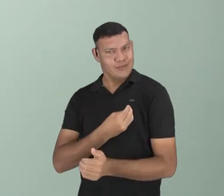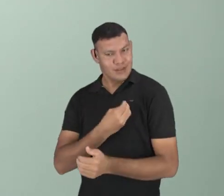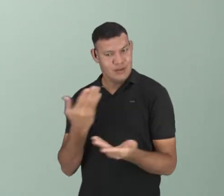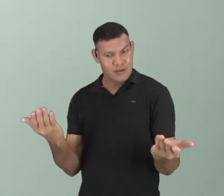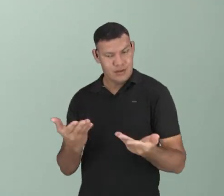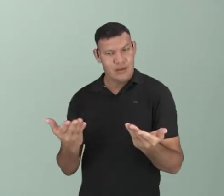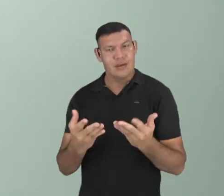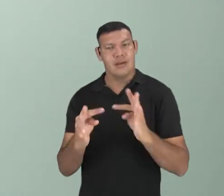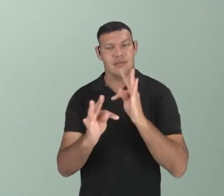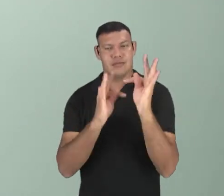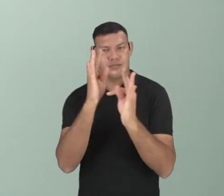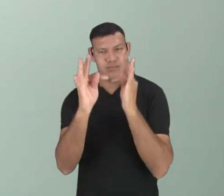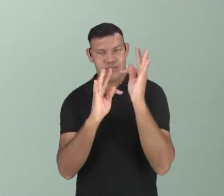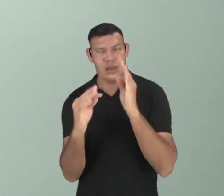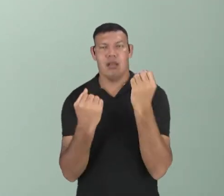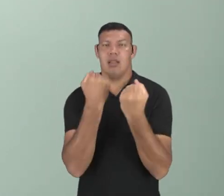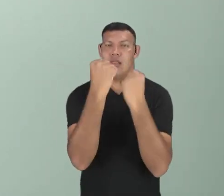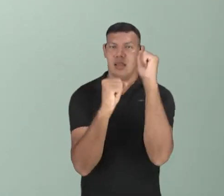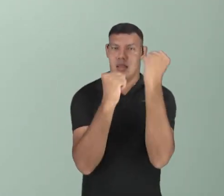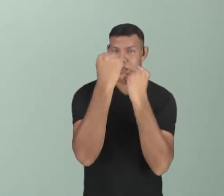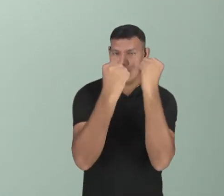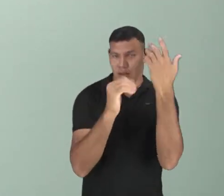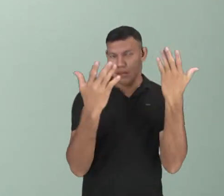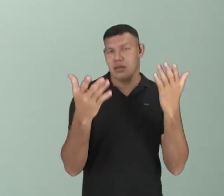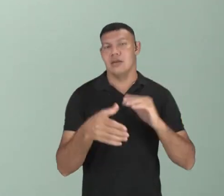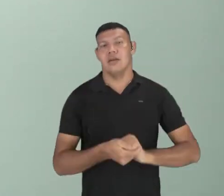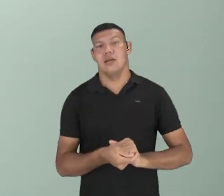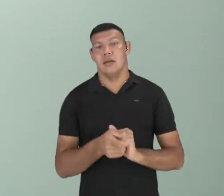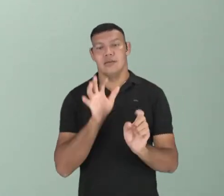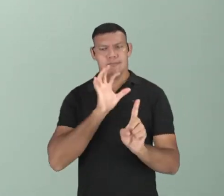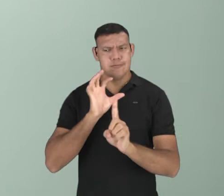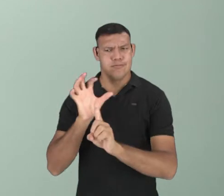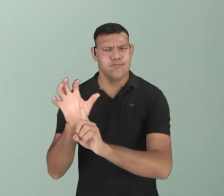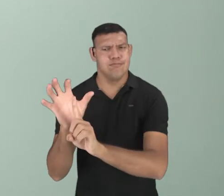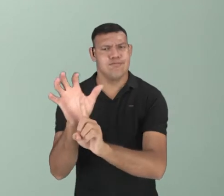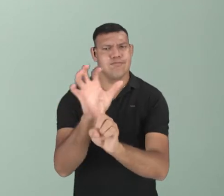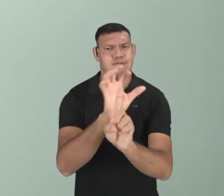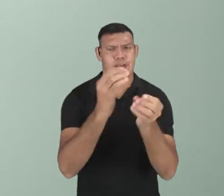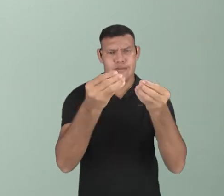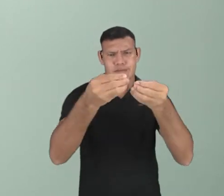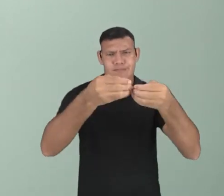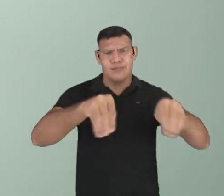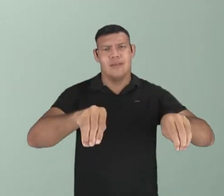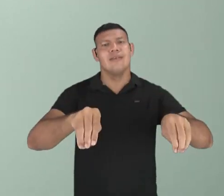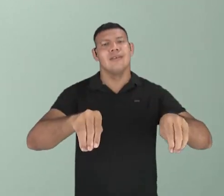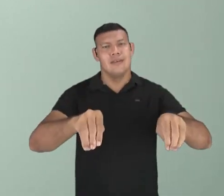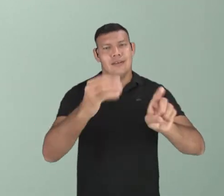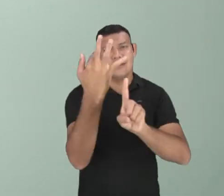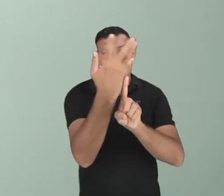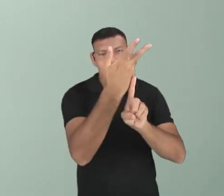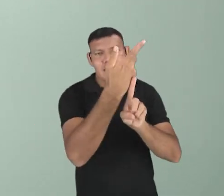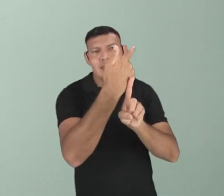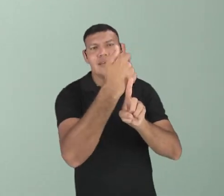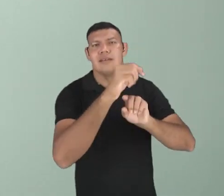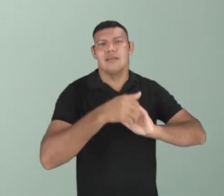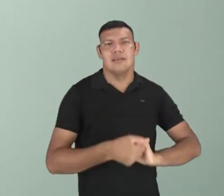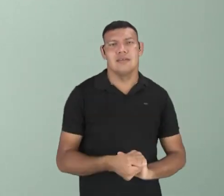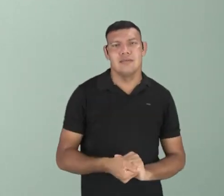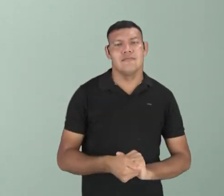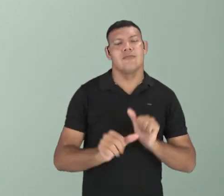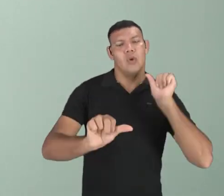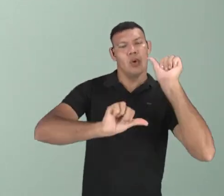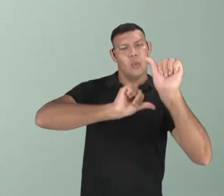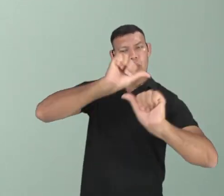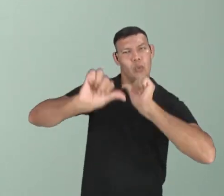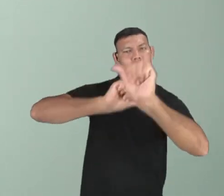evolução tecnológica industrial e de como isso afeta então a arte no sentido de